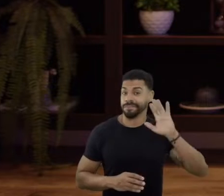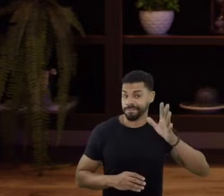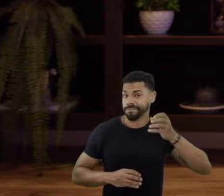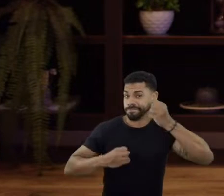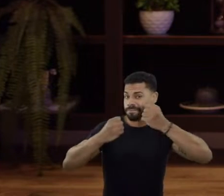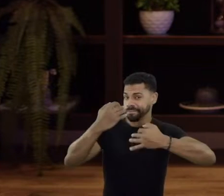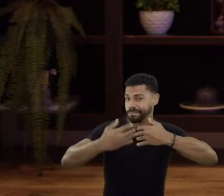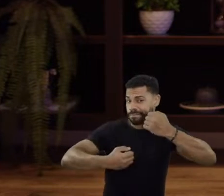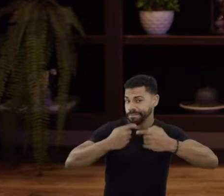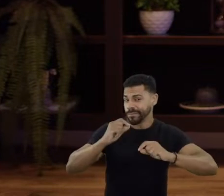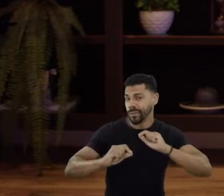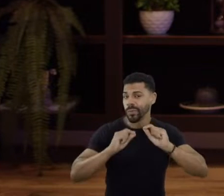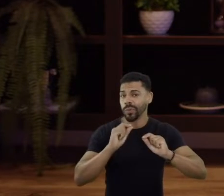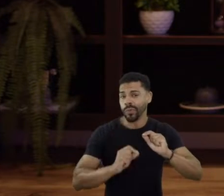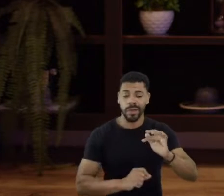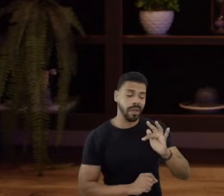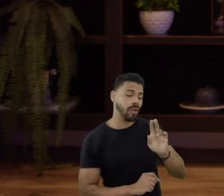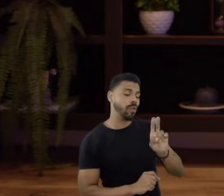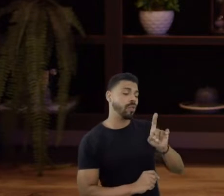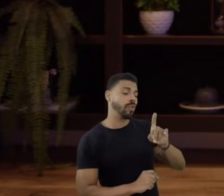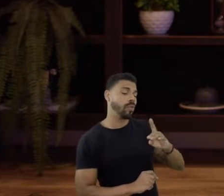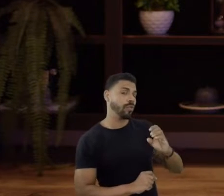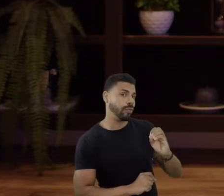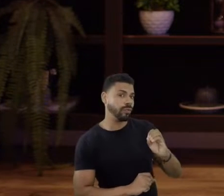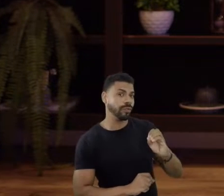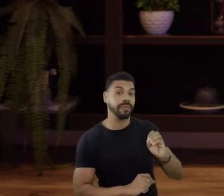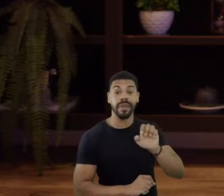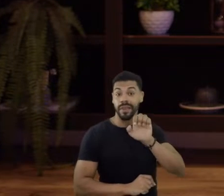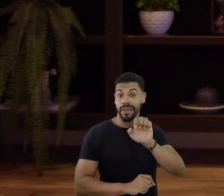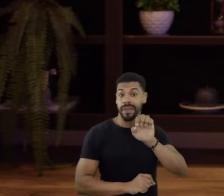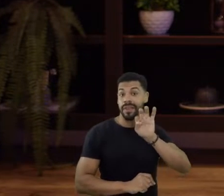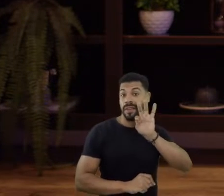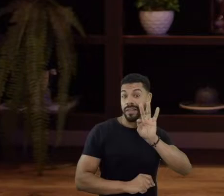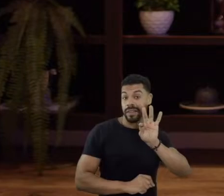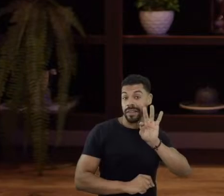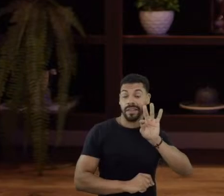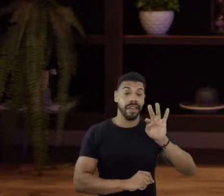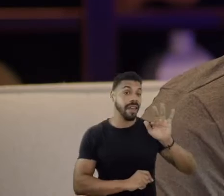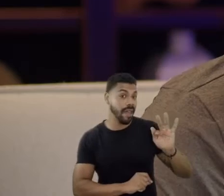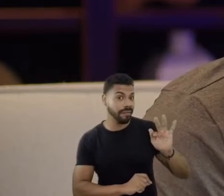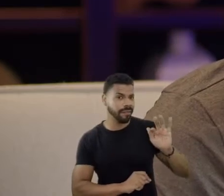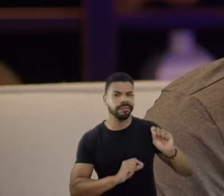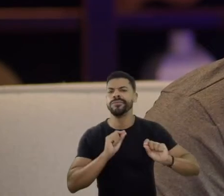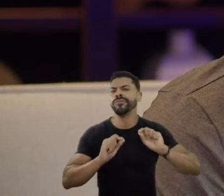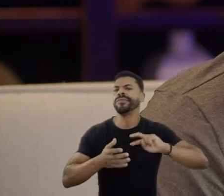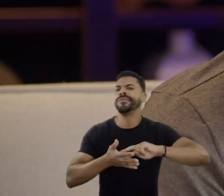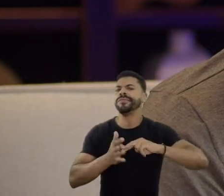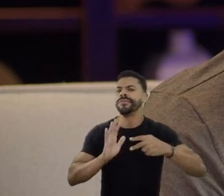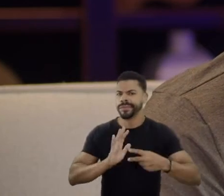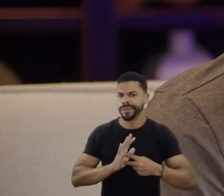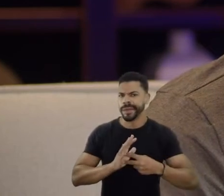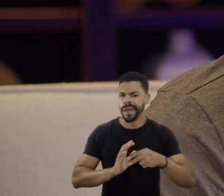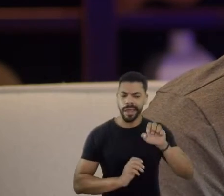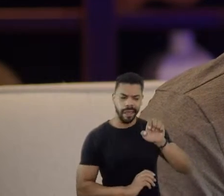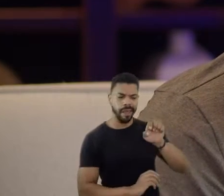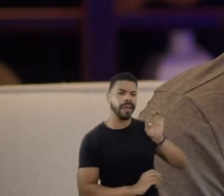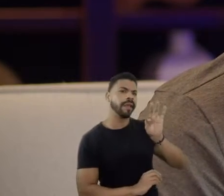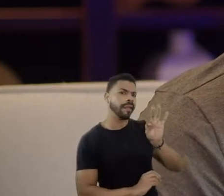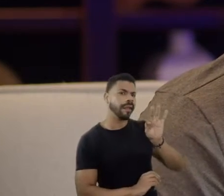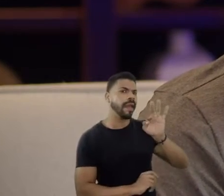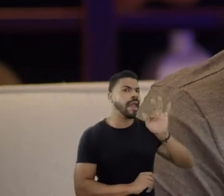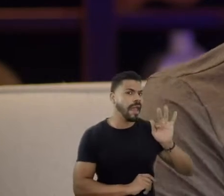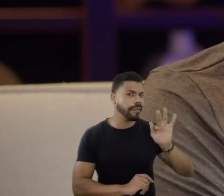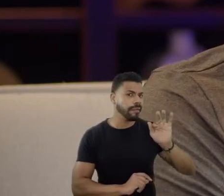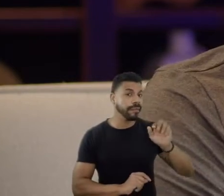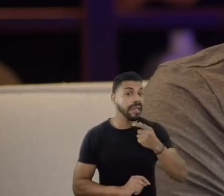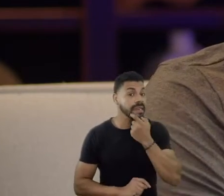falando de fundo que tal a gente falar dos etfs Bom você sabe o que é etf o etf é uma sigla em inglês que